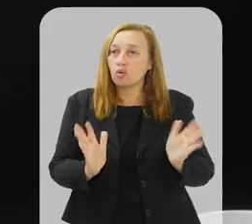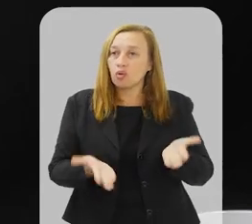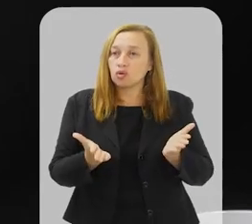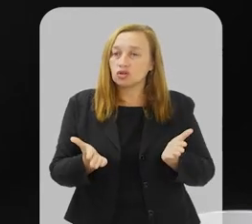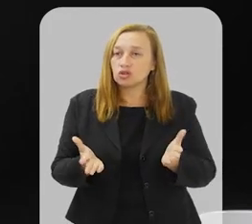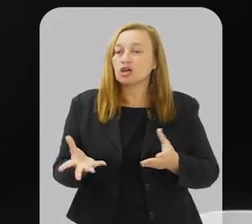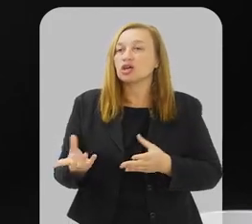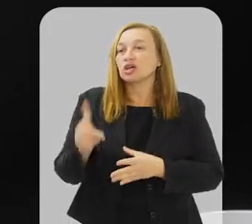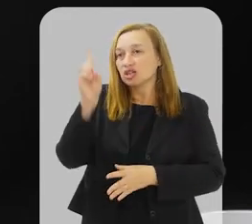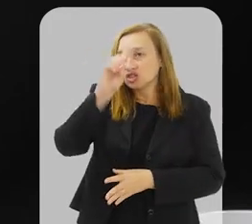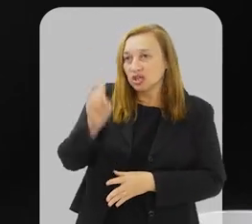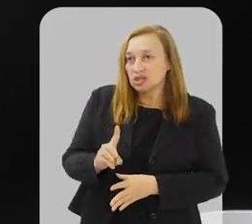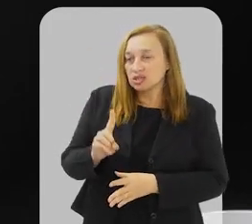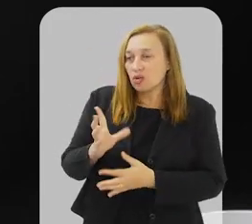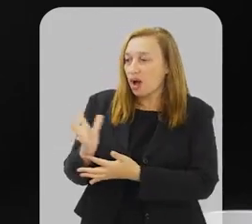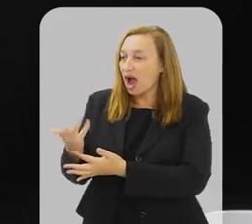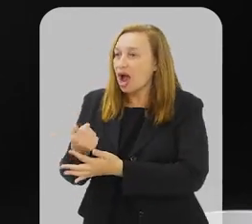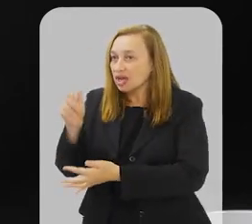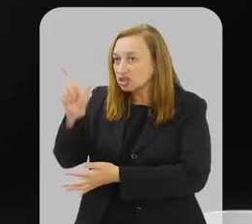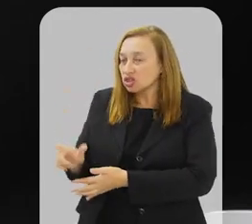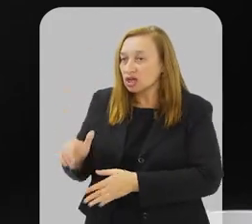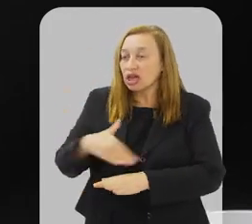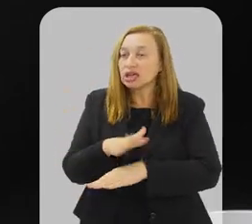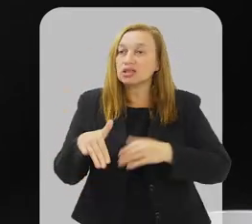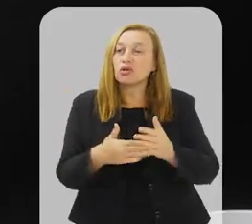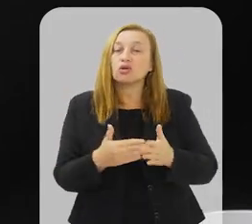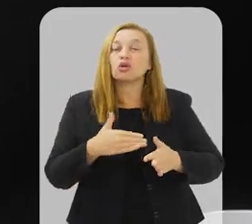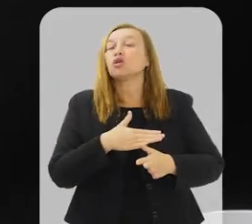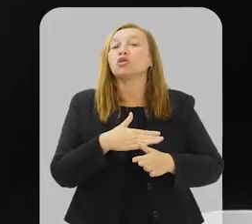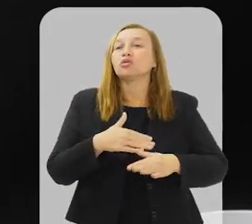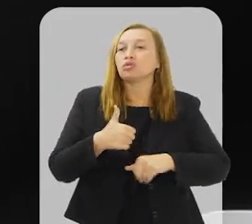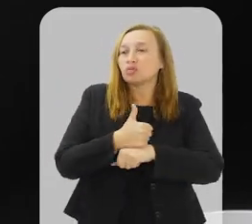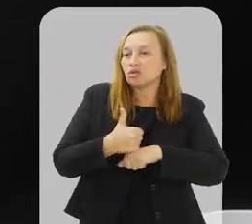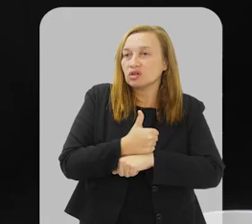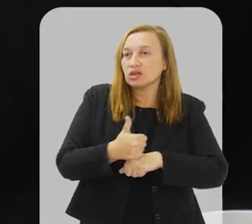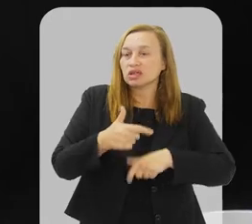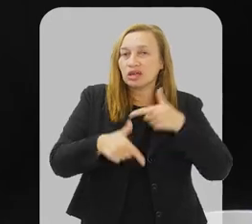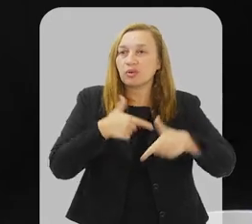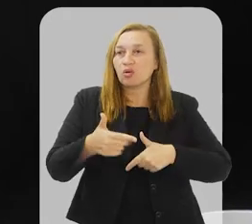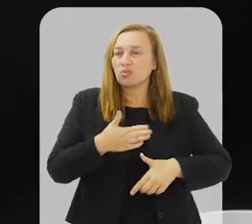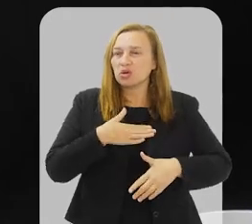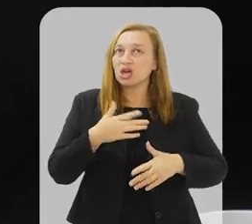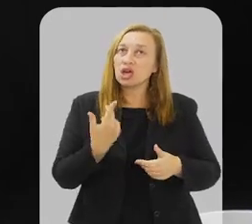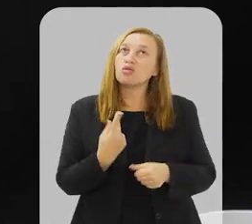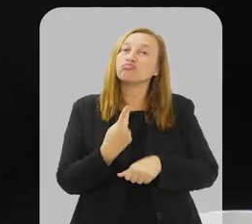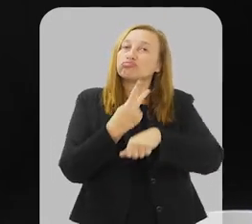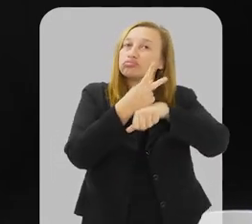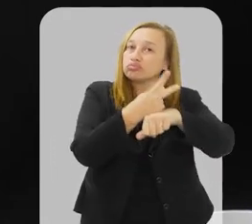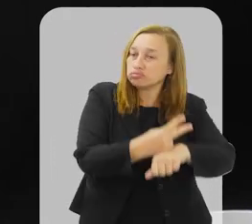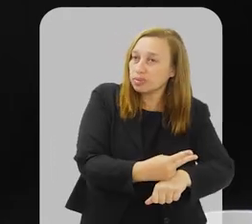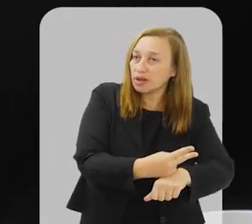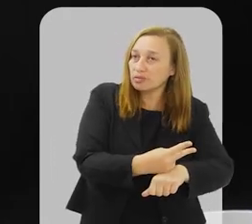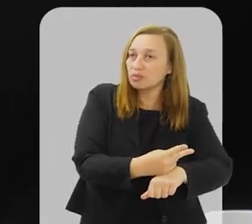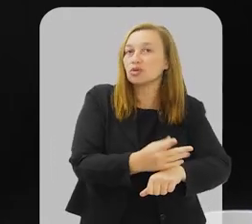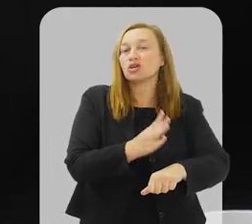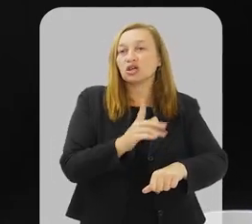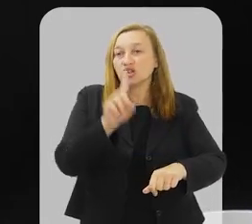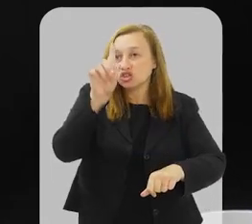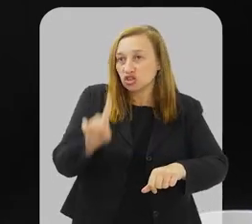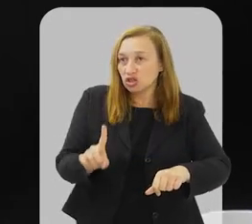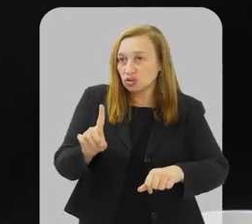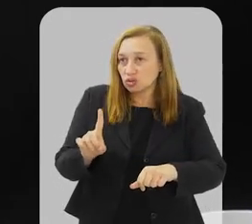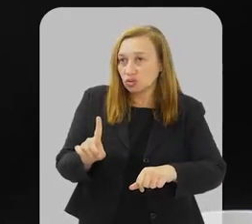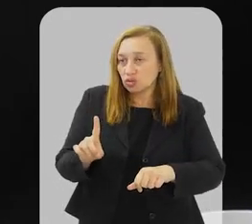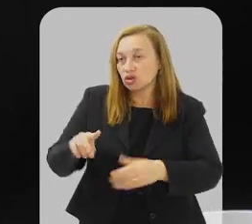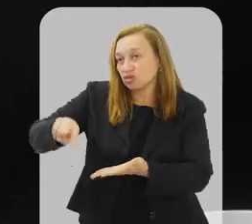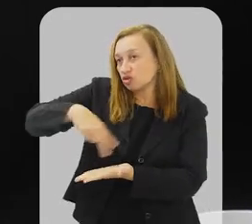que eu me me ocupo hoje dentro da direção artística ou como coreógrafo então todos os profissionais que trabalham comigo eu acabei agora de ganhar um prêmio P mas e pits